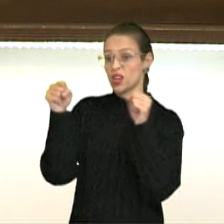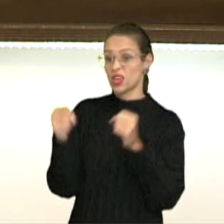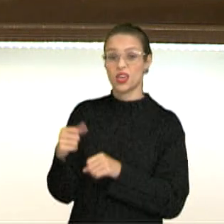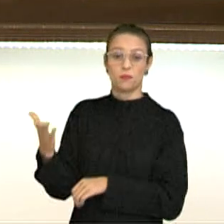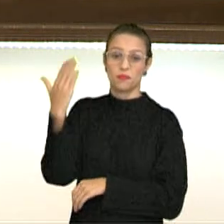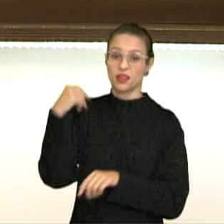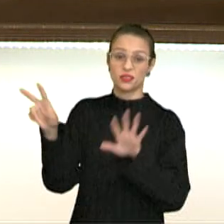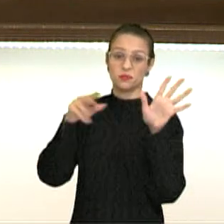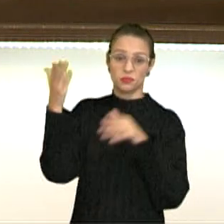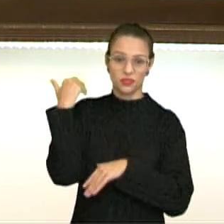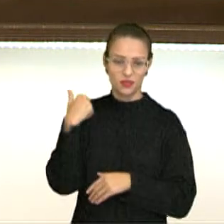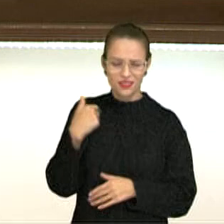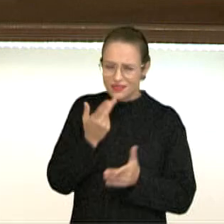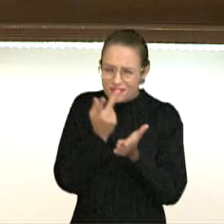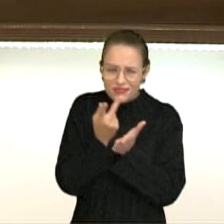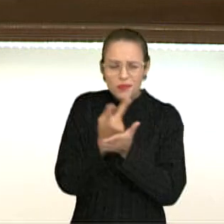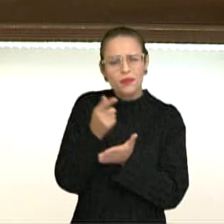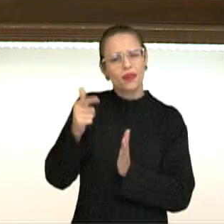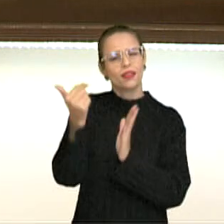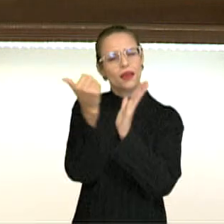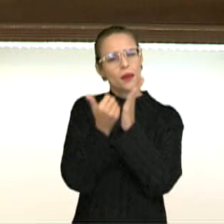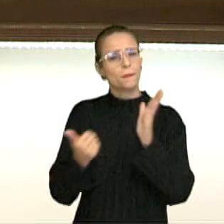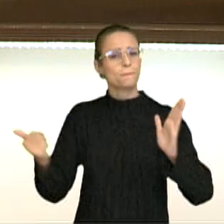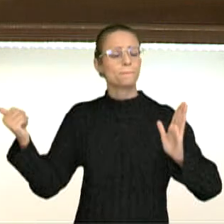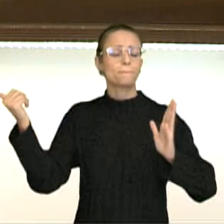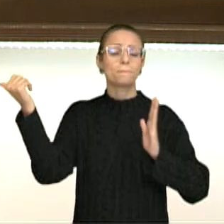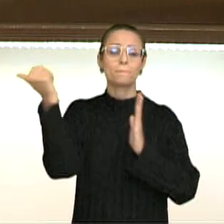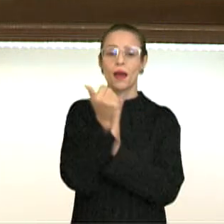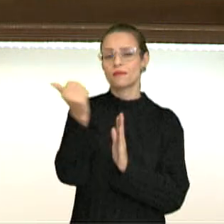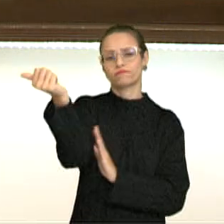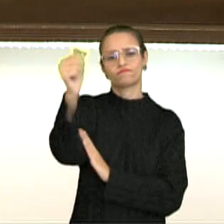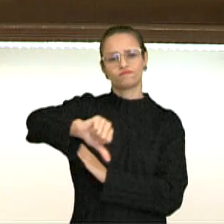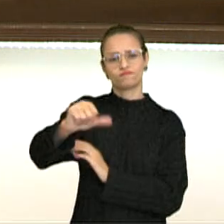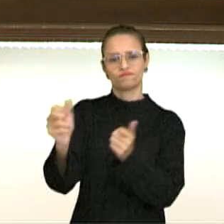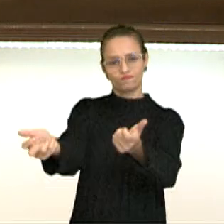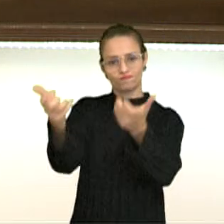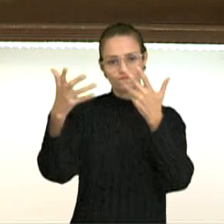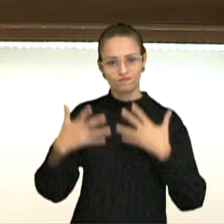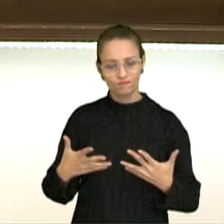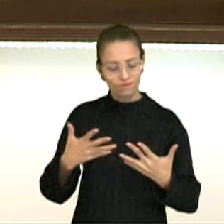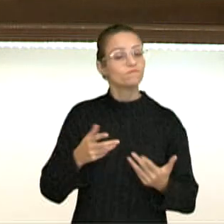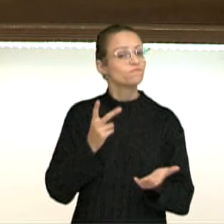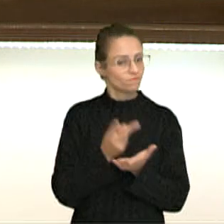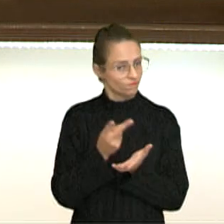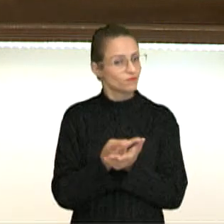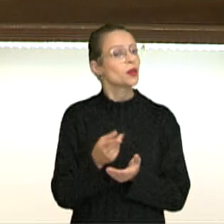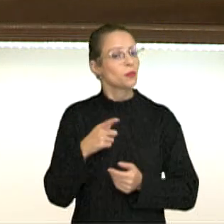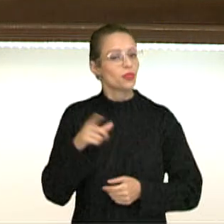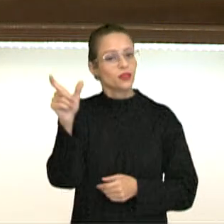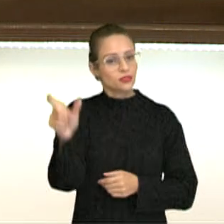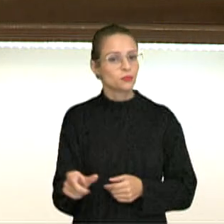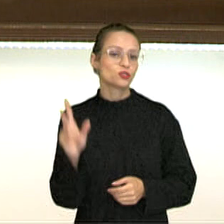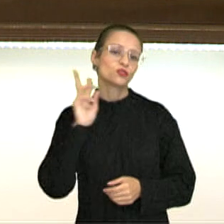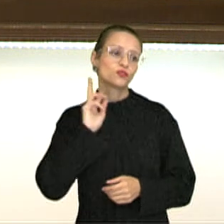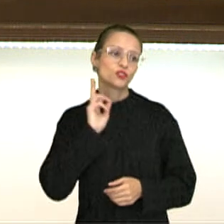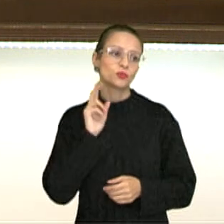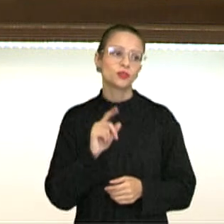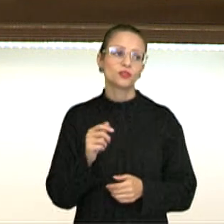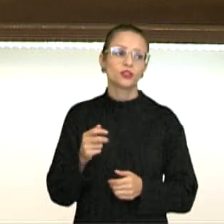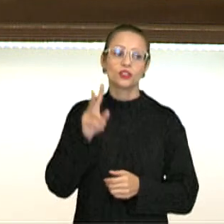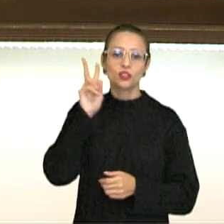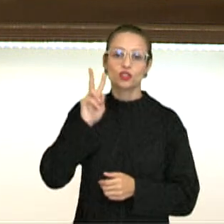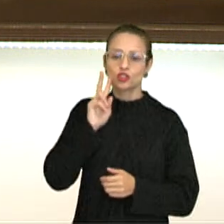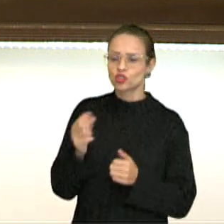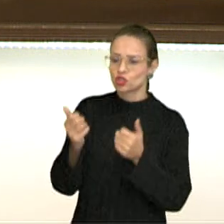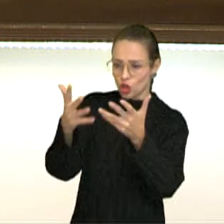semana passada? Então ele sempre vai ter alguma coisa de pior para contar. Existe sempre essa pessoa. Então você conta uma história, a história